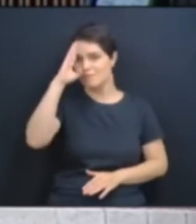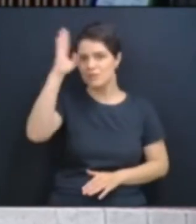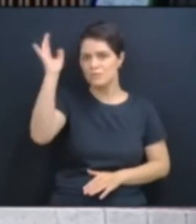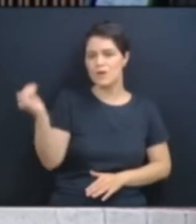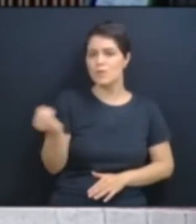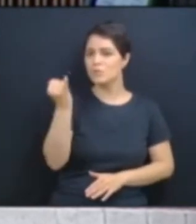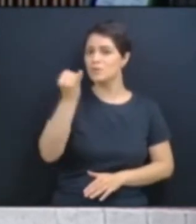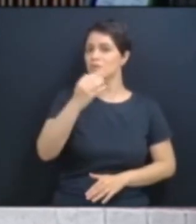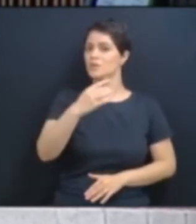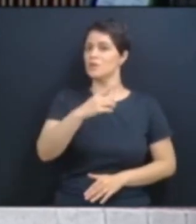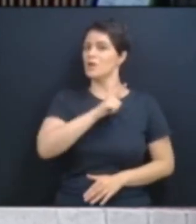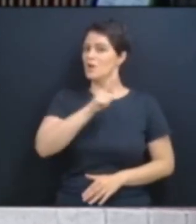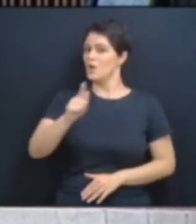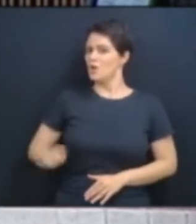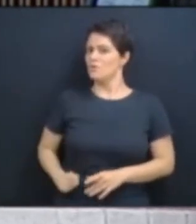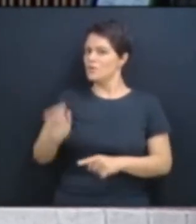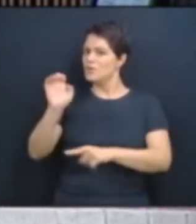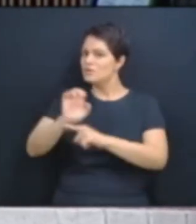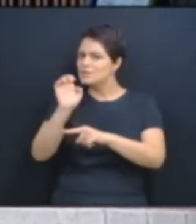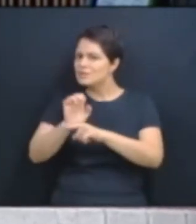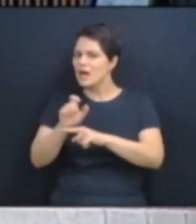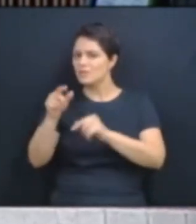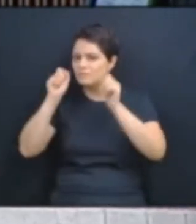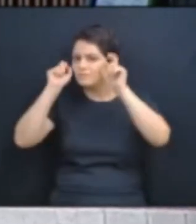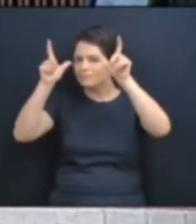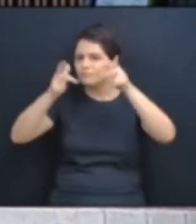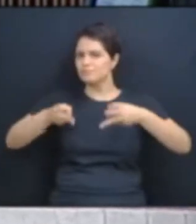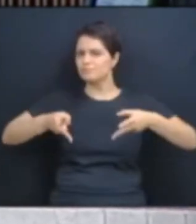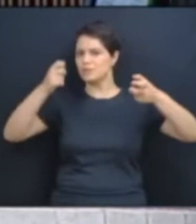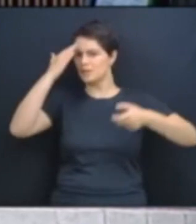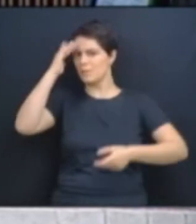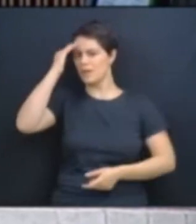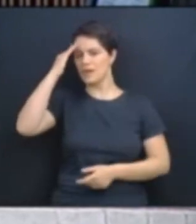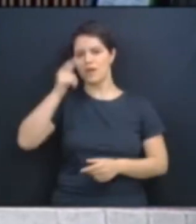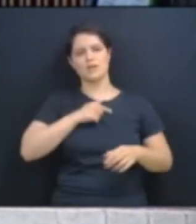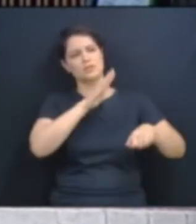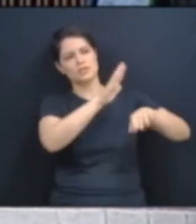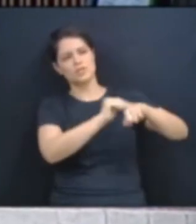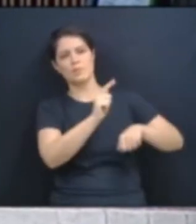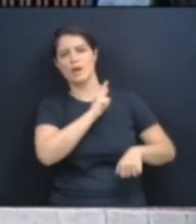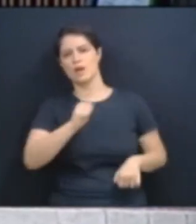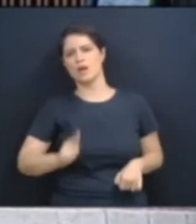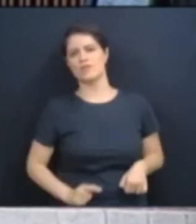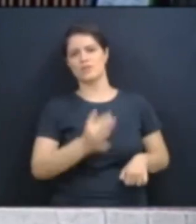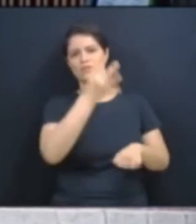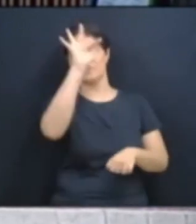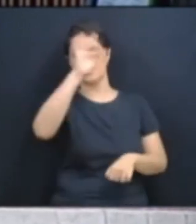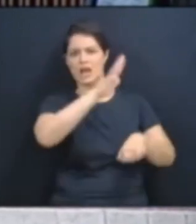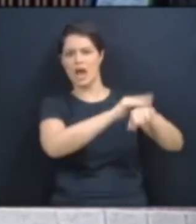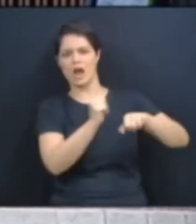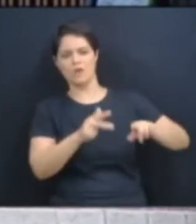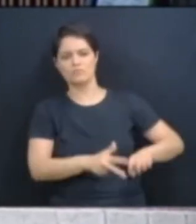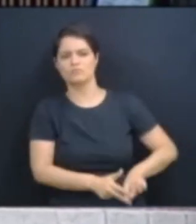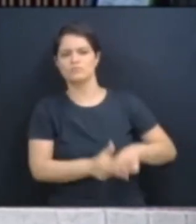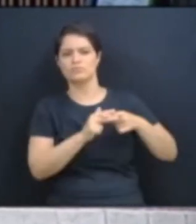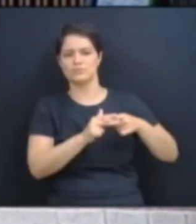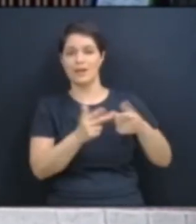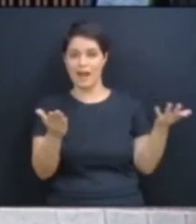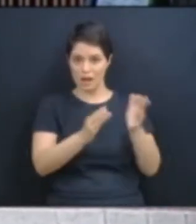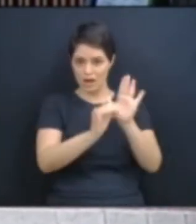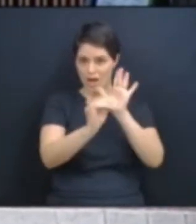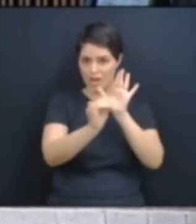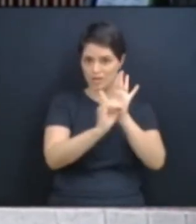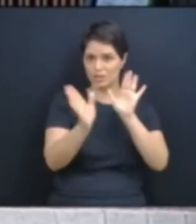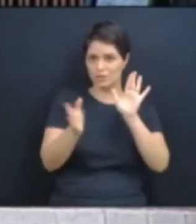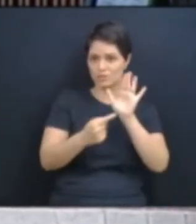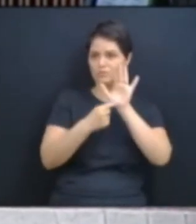governo do Estado, procurar o governo federal, e a gente ainda rever esse processo. Dá tempo, lançou agora o edital, tem como consertar, porque o